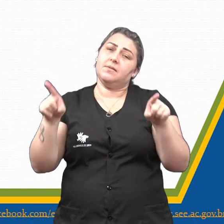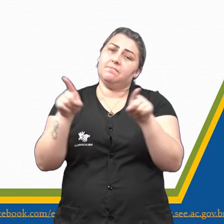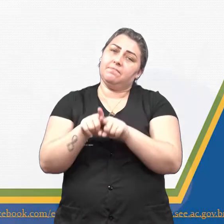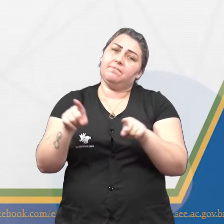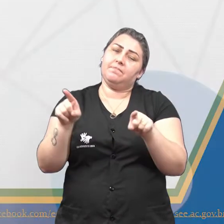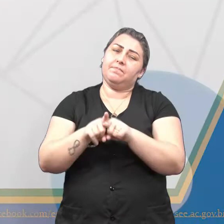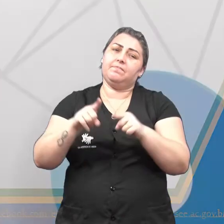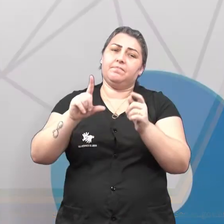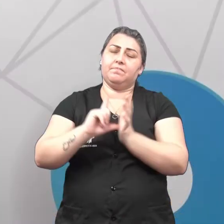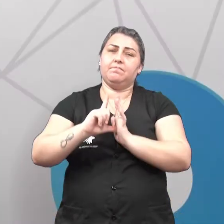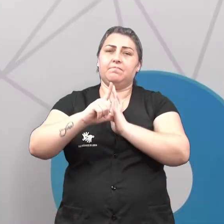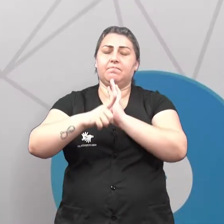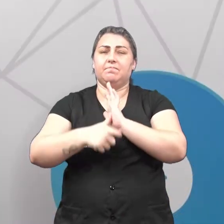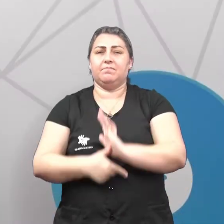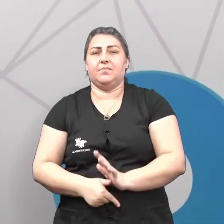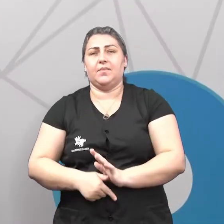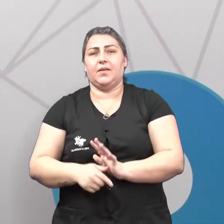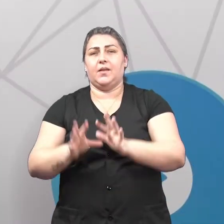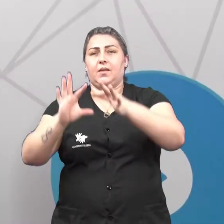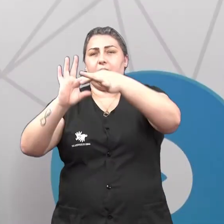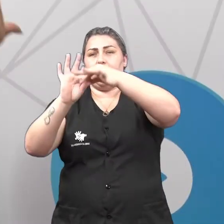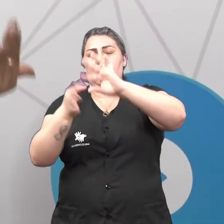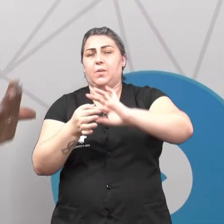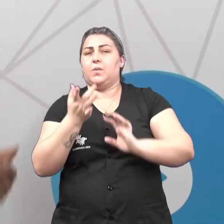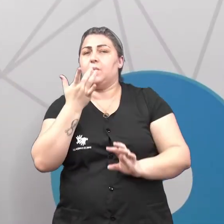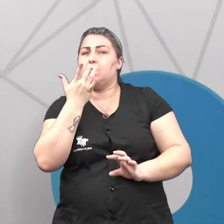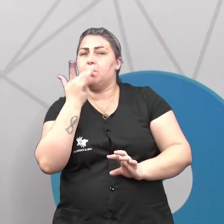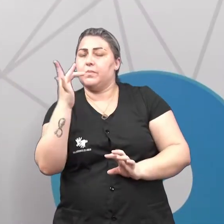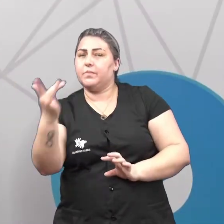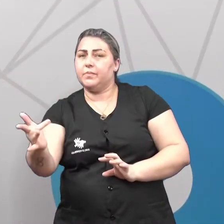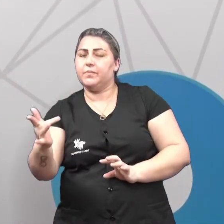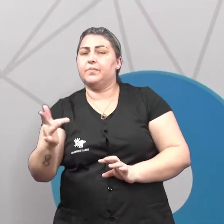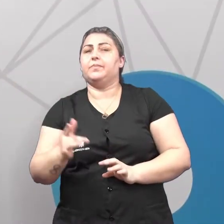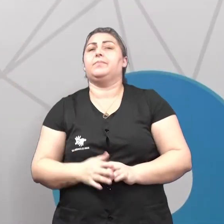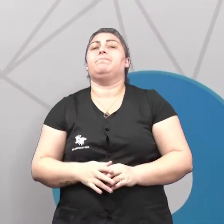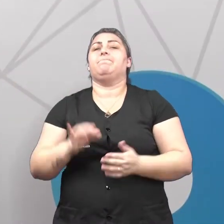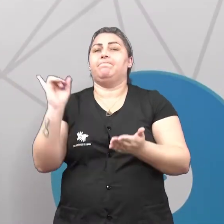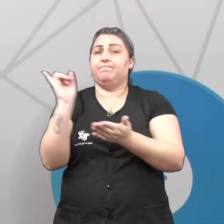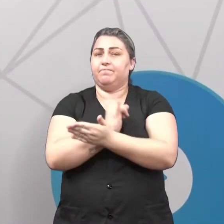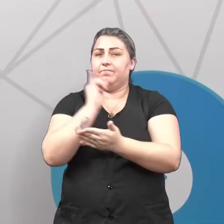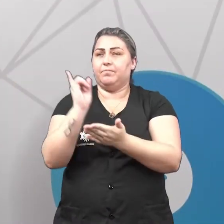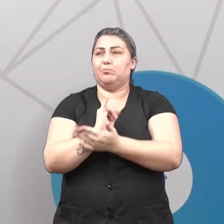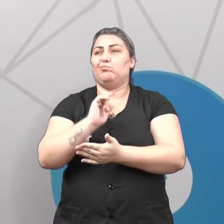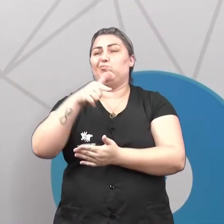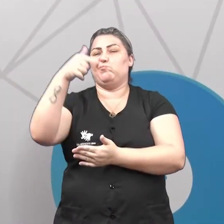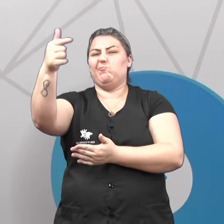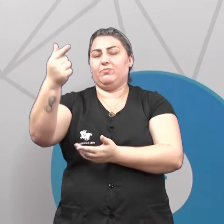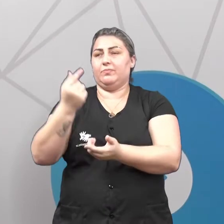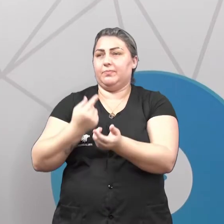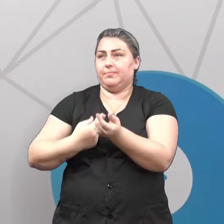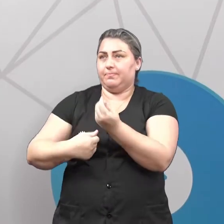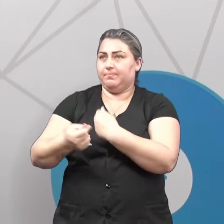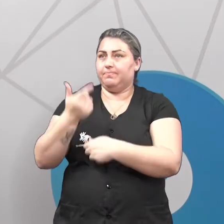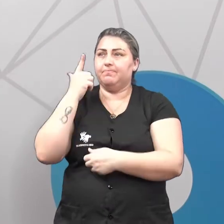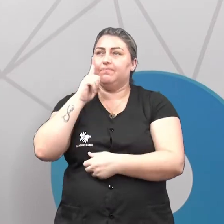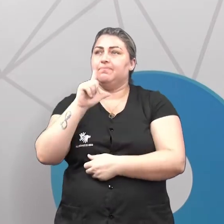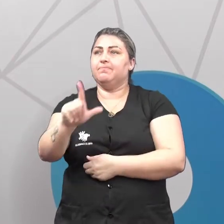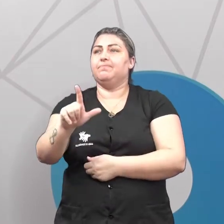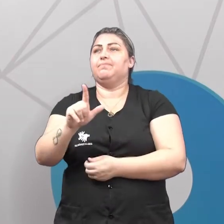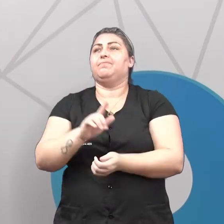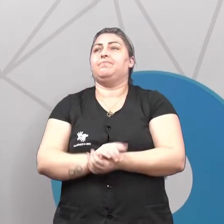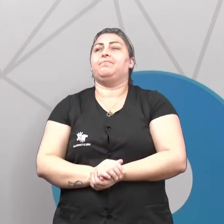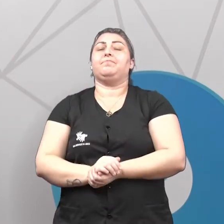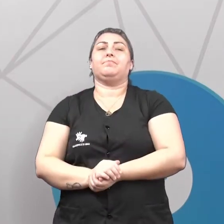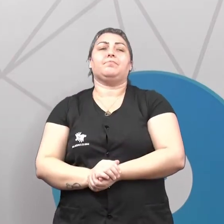depois de tudo isso, passou-se o ciclo do ouro e depois foram investir em outra forma econômica de ganhar dinheiro,